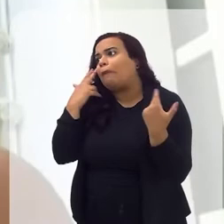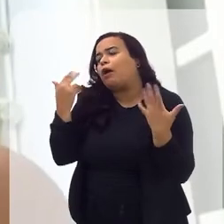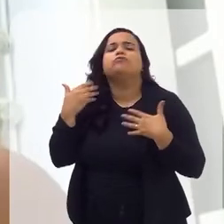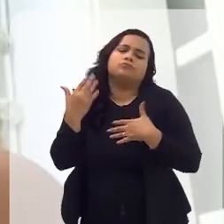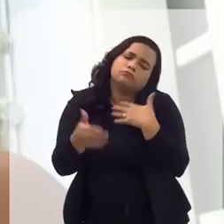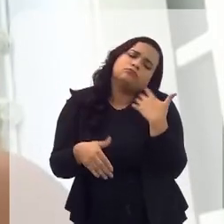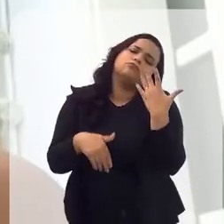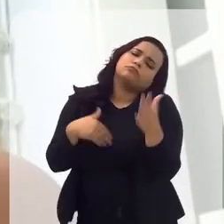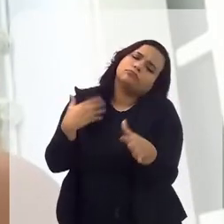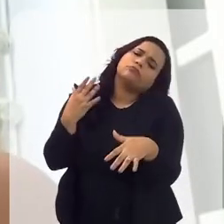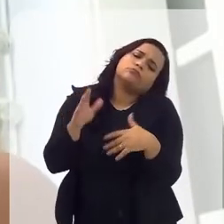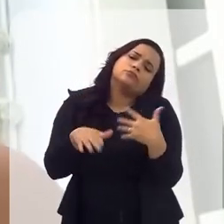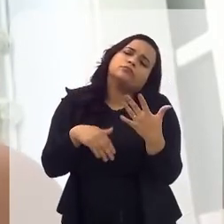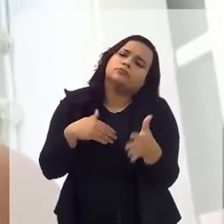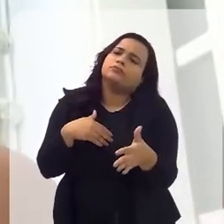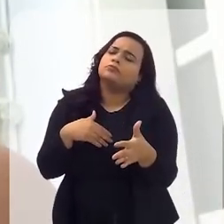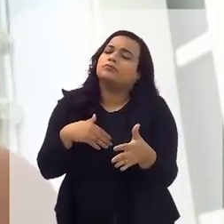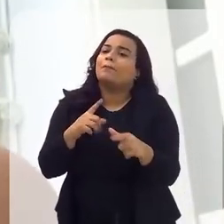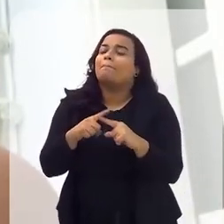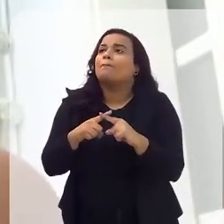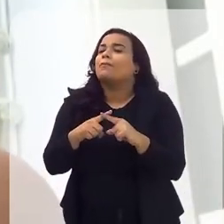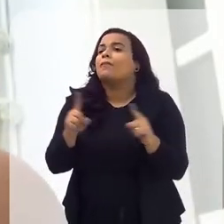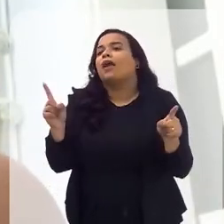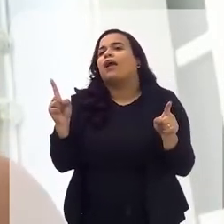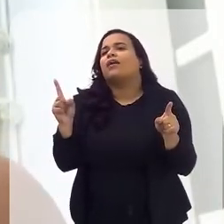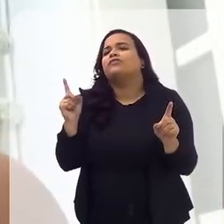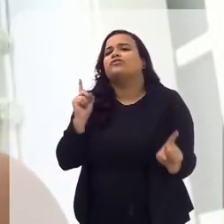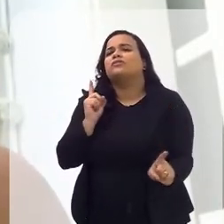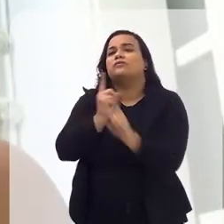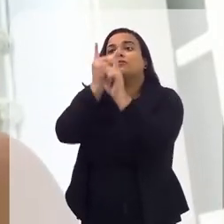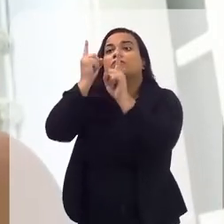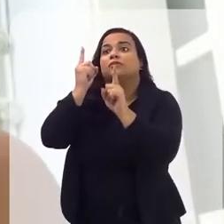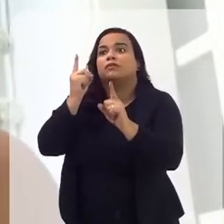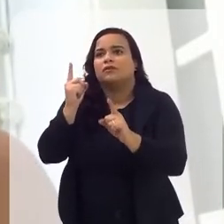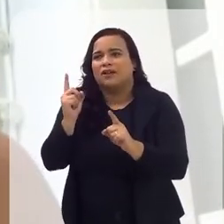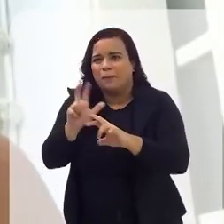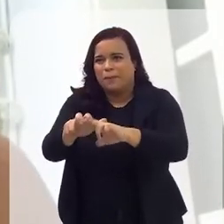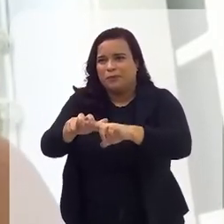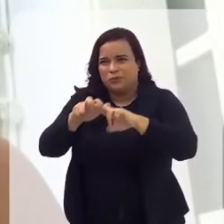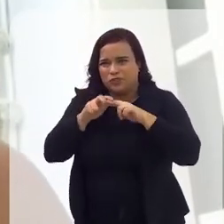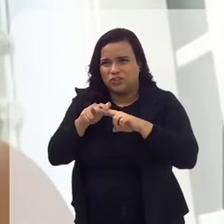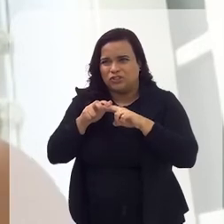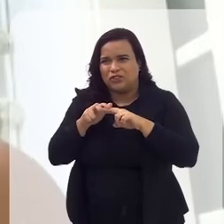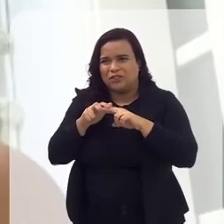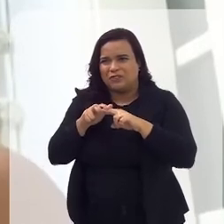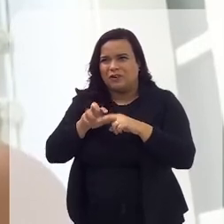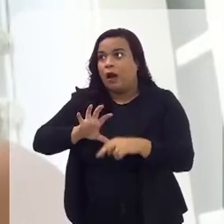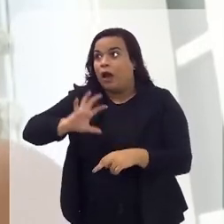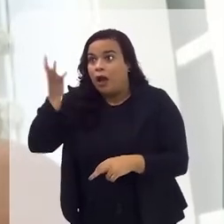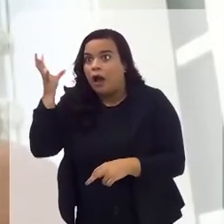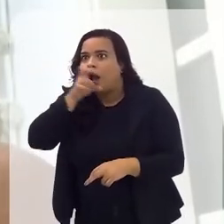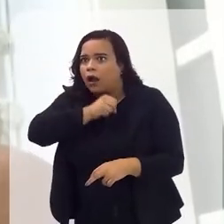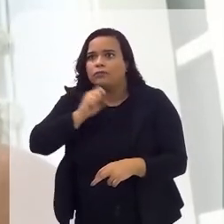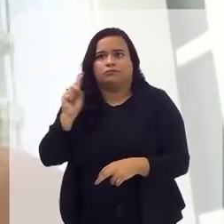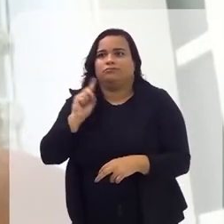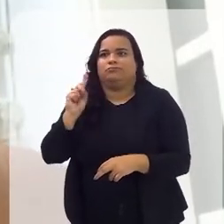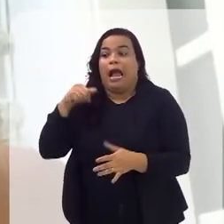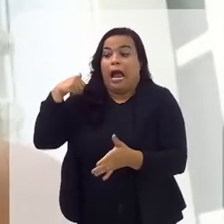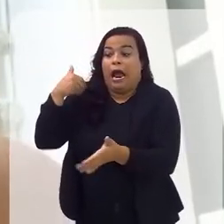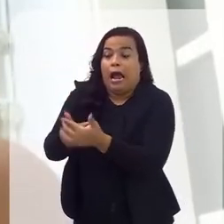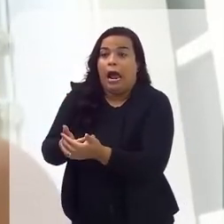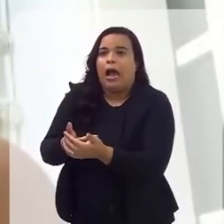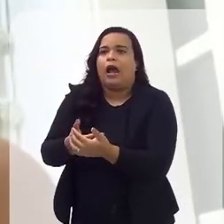né? Eu não encontrei essa raiz dos meus problemas, dos meus sintomas, até o dia em